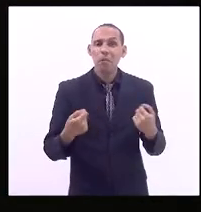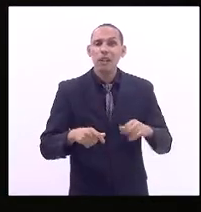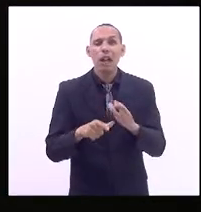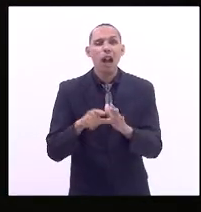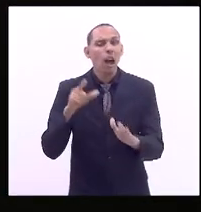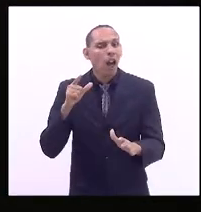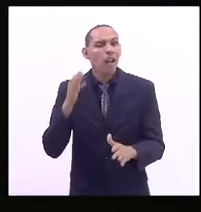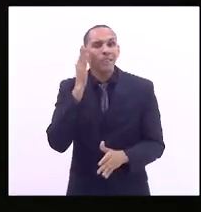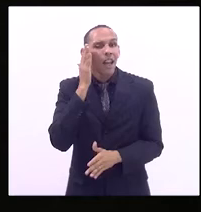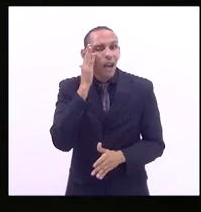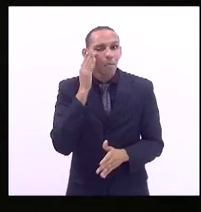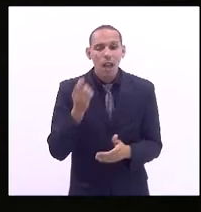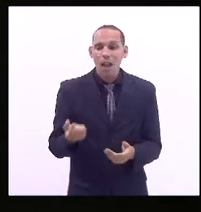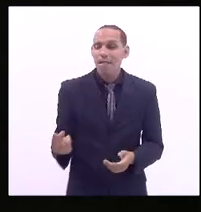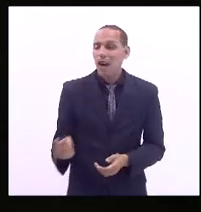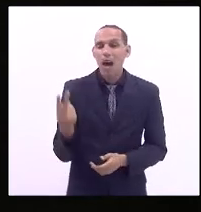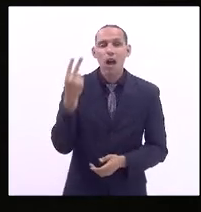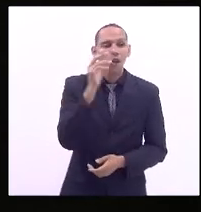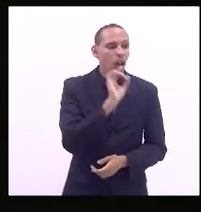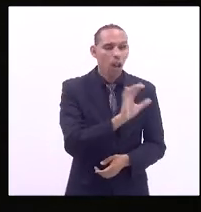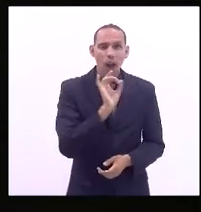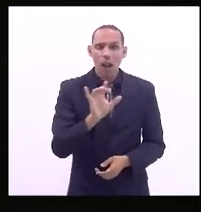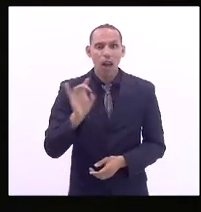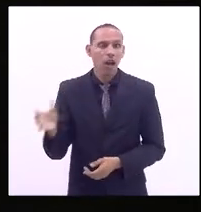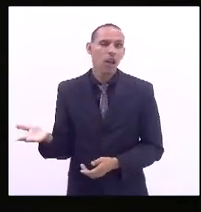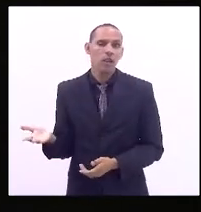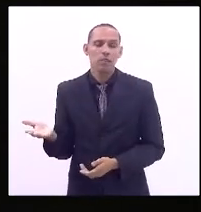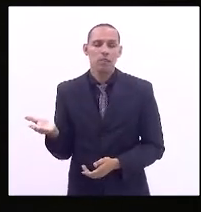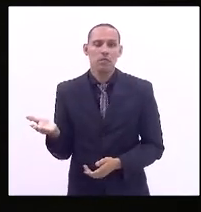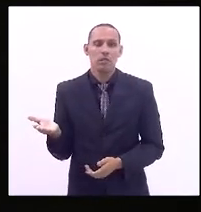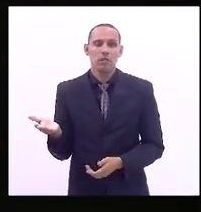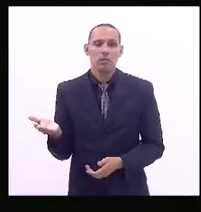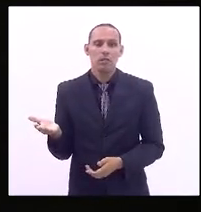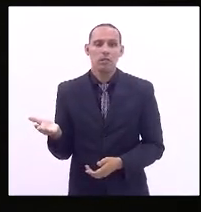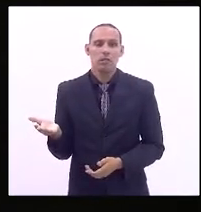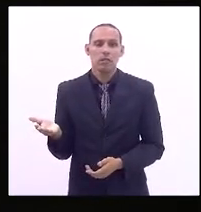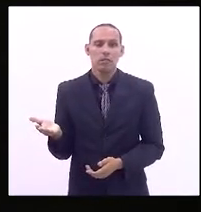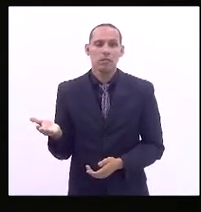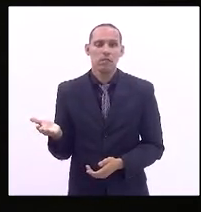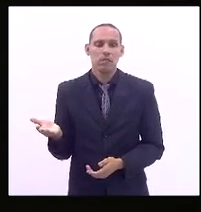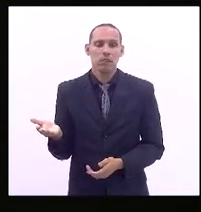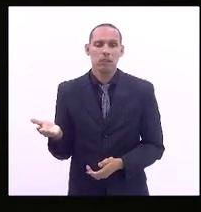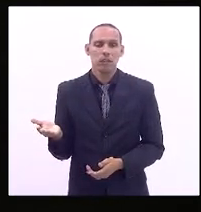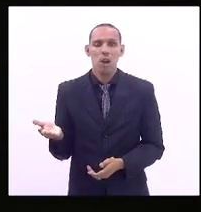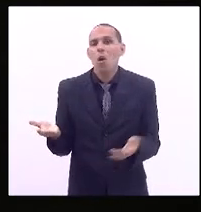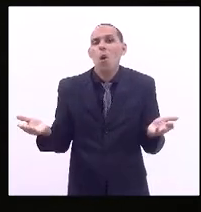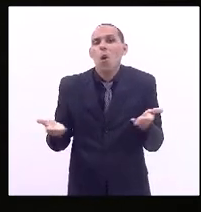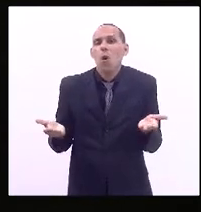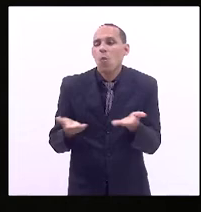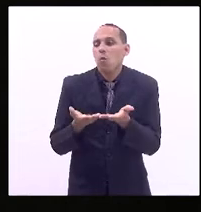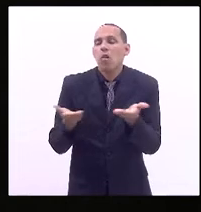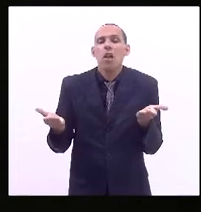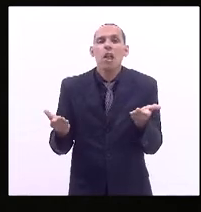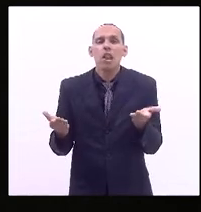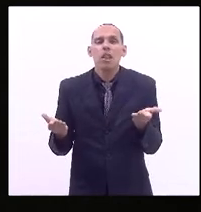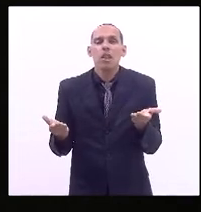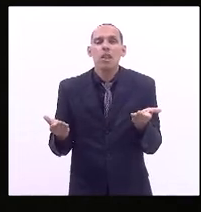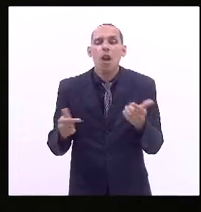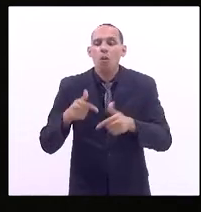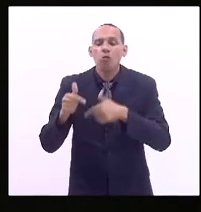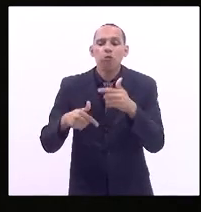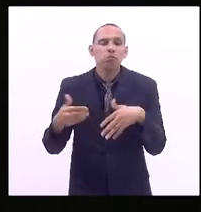o valor financeiro de Cada um sem saber aqui hoje eles estão servindo